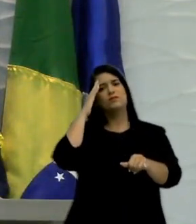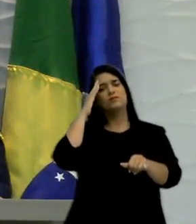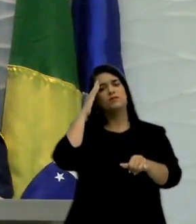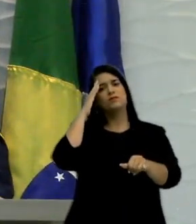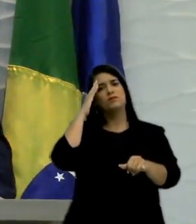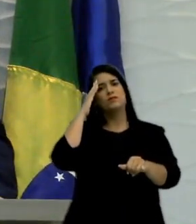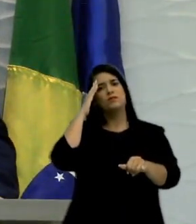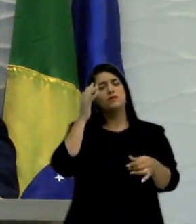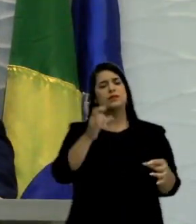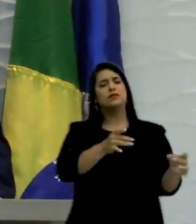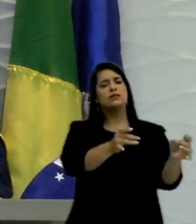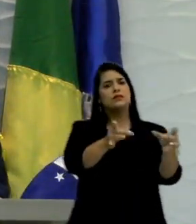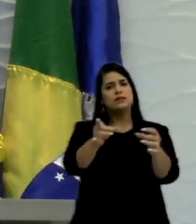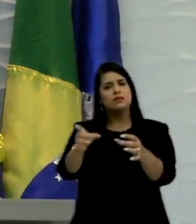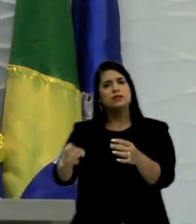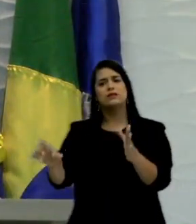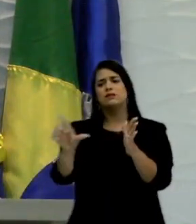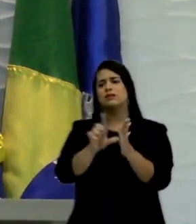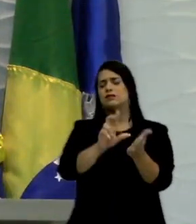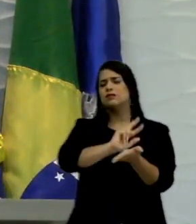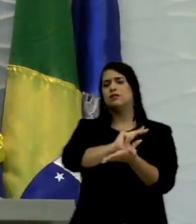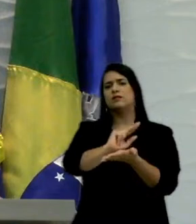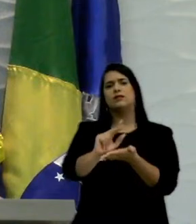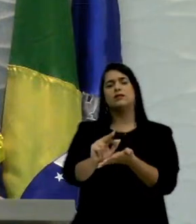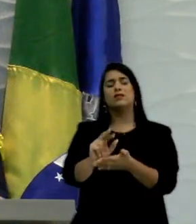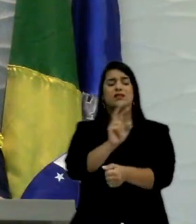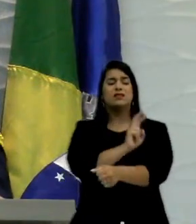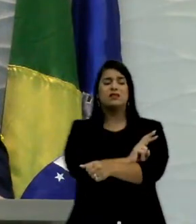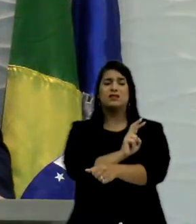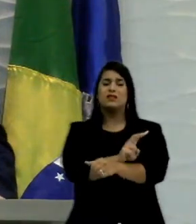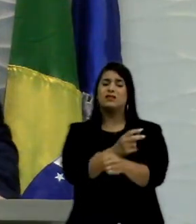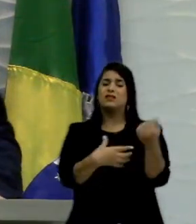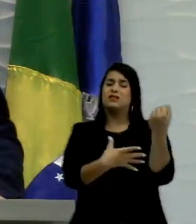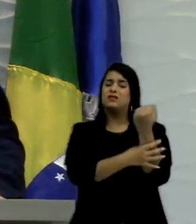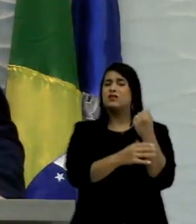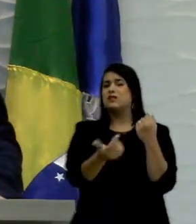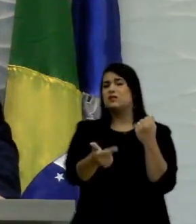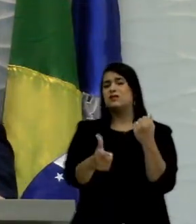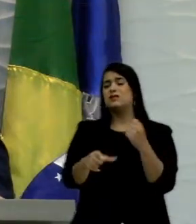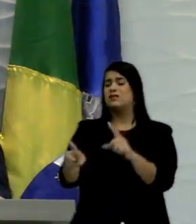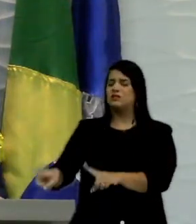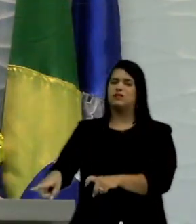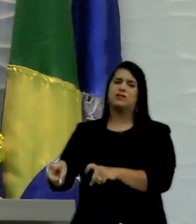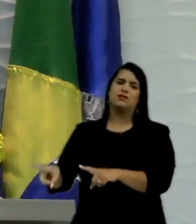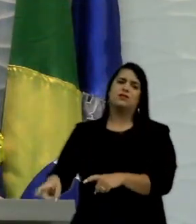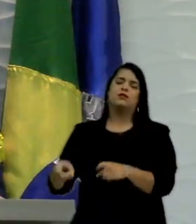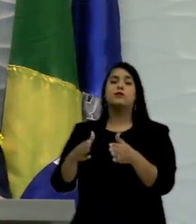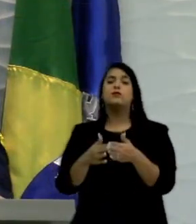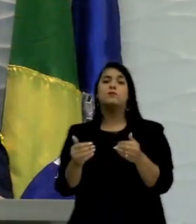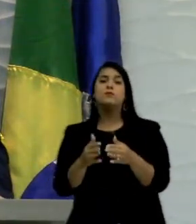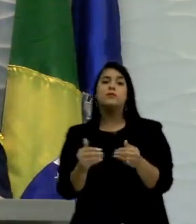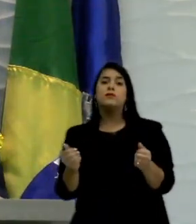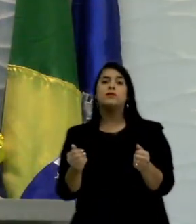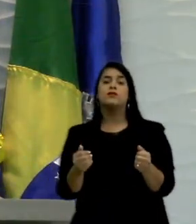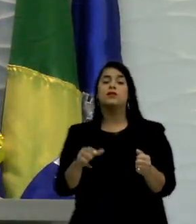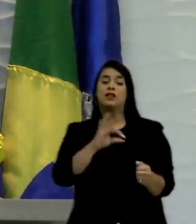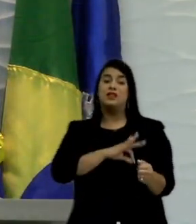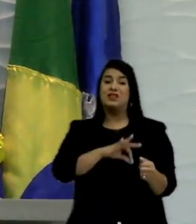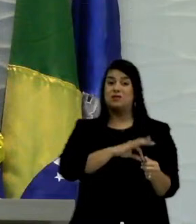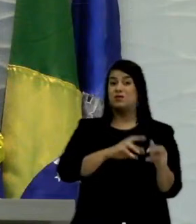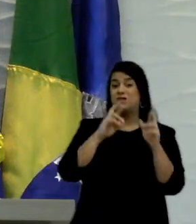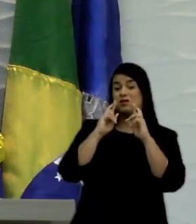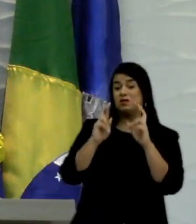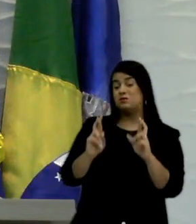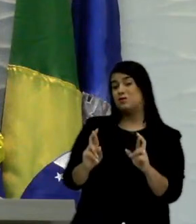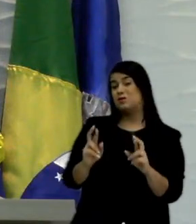E esse povo está sem segurança na zona rural. Agora a gente está pedindo segurança, patrulha rural, e o que a polícia responde,